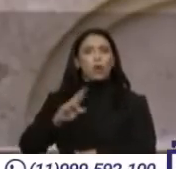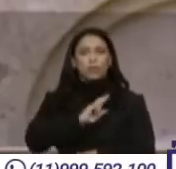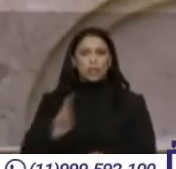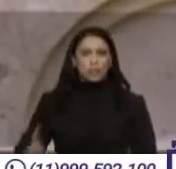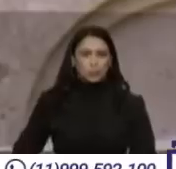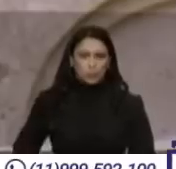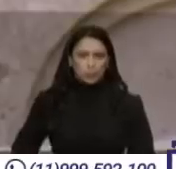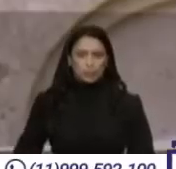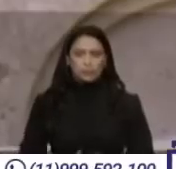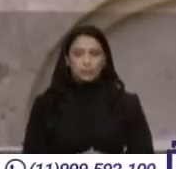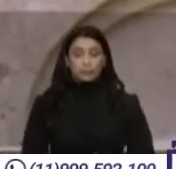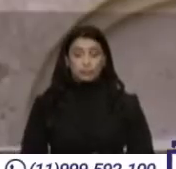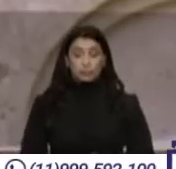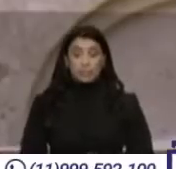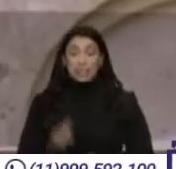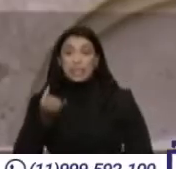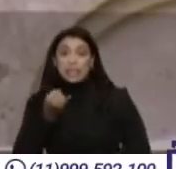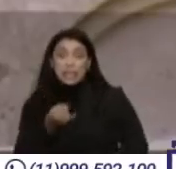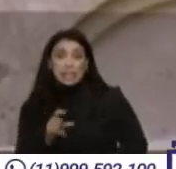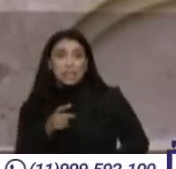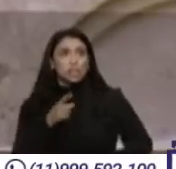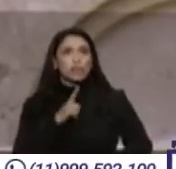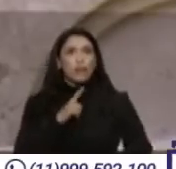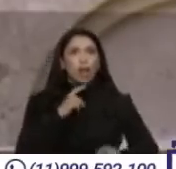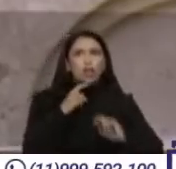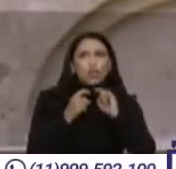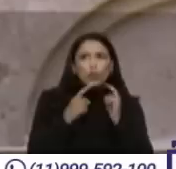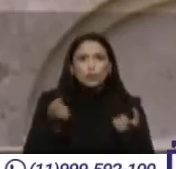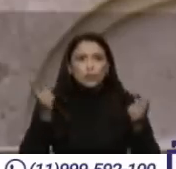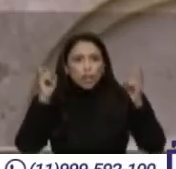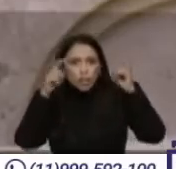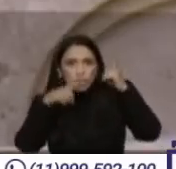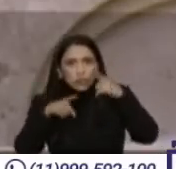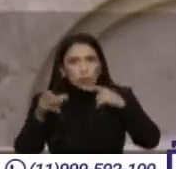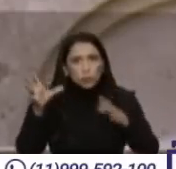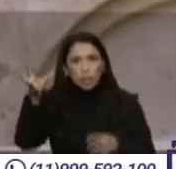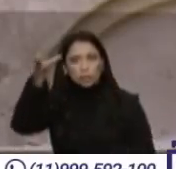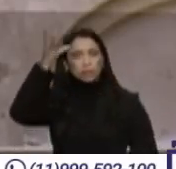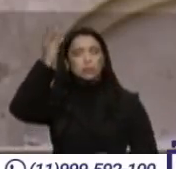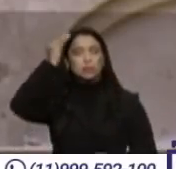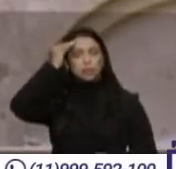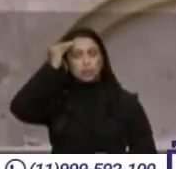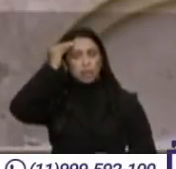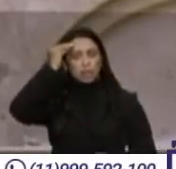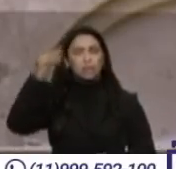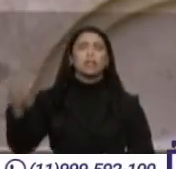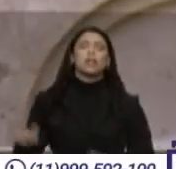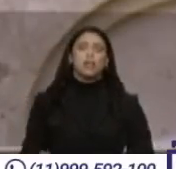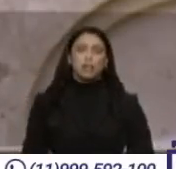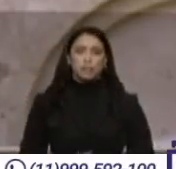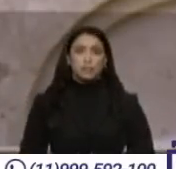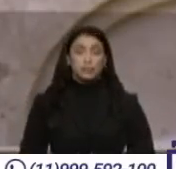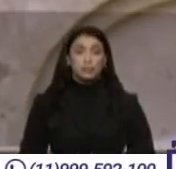República. E se alguma dúvida ou dificuldade de compreensão acaso esteja